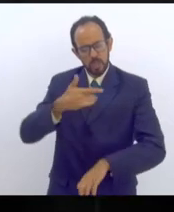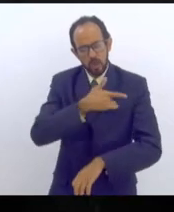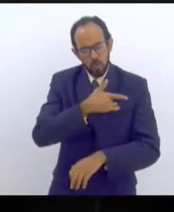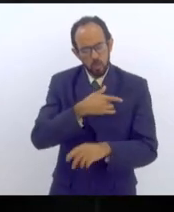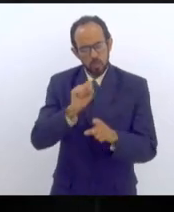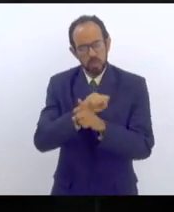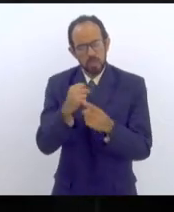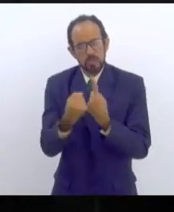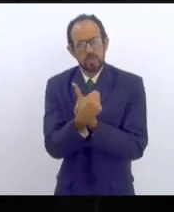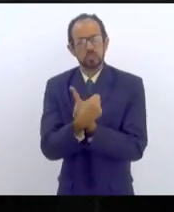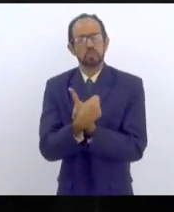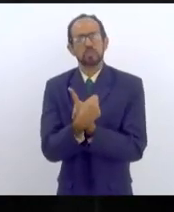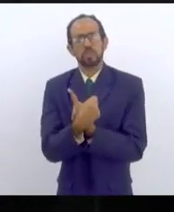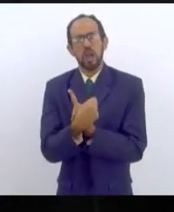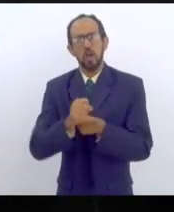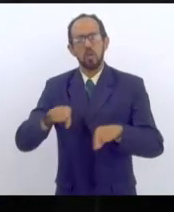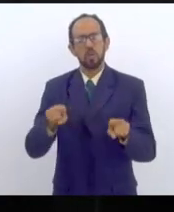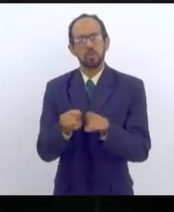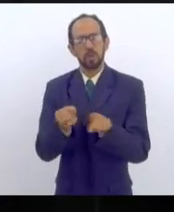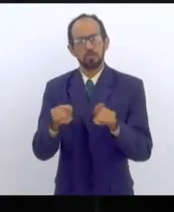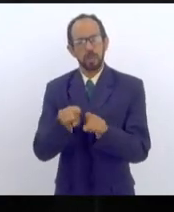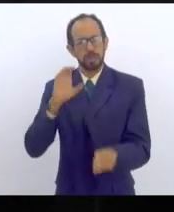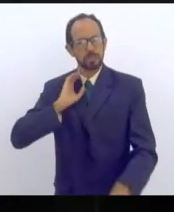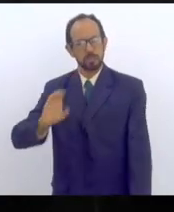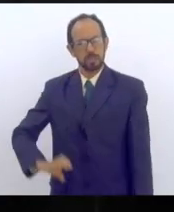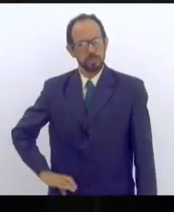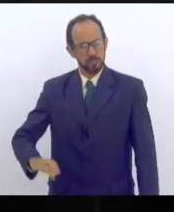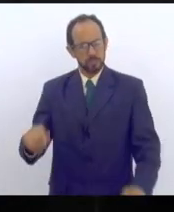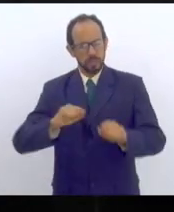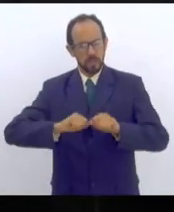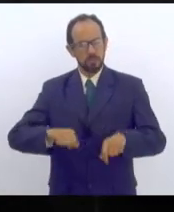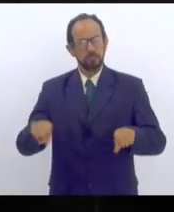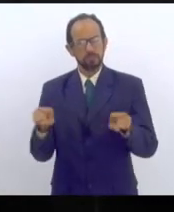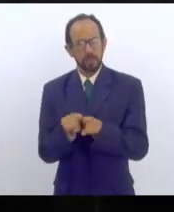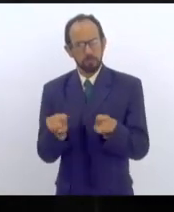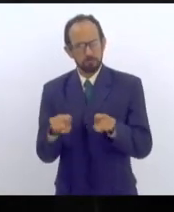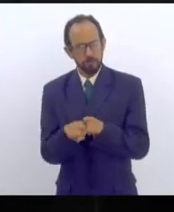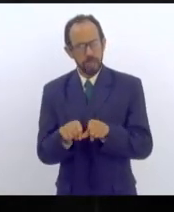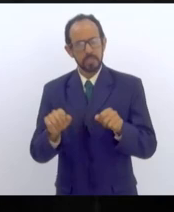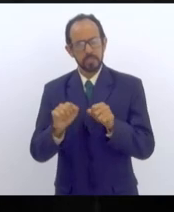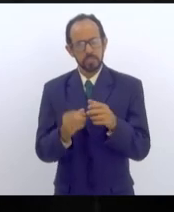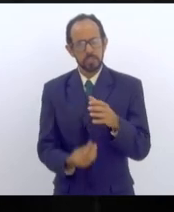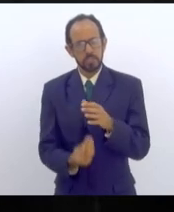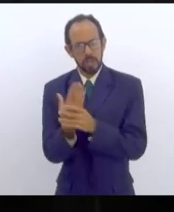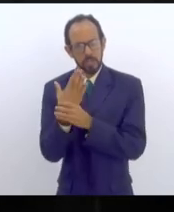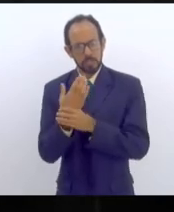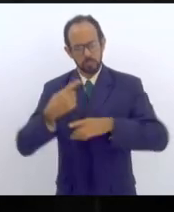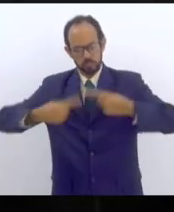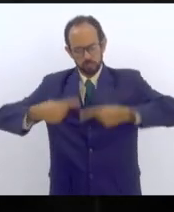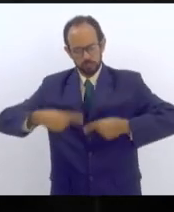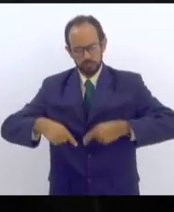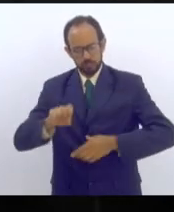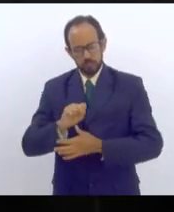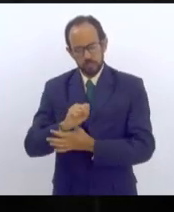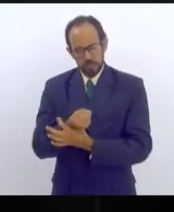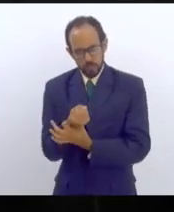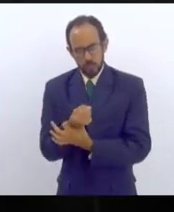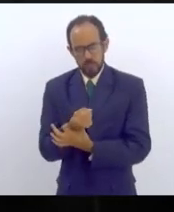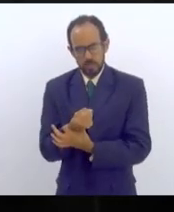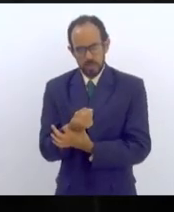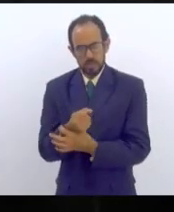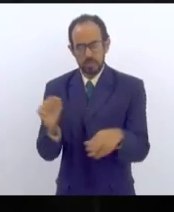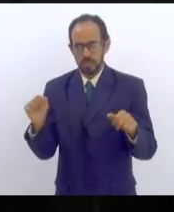assistência social e de cidadania, além de implementar políticas públicas de segurança e coloque